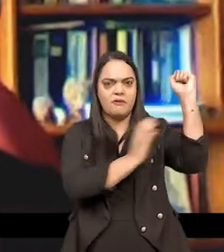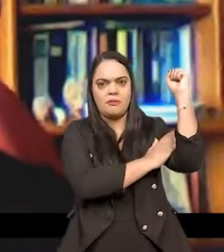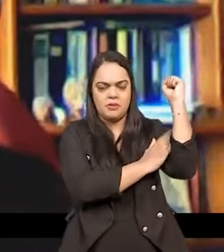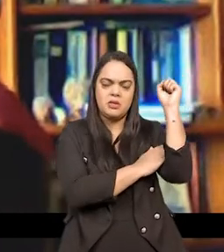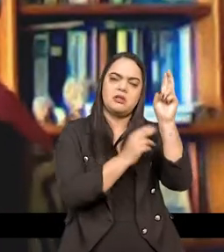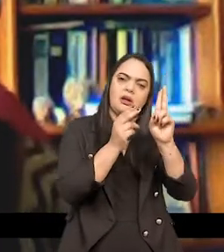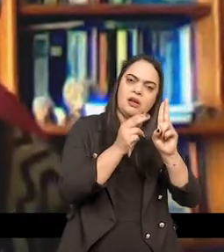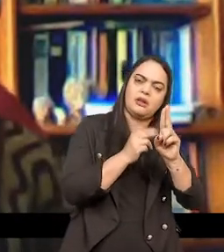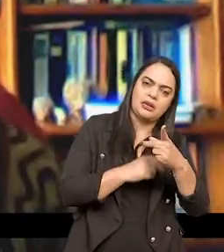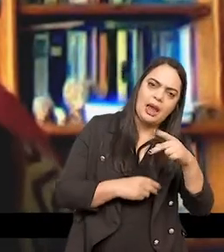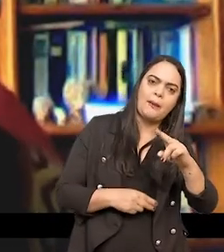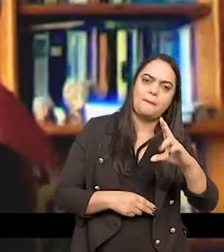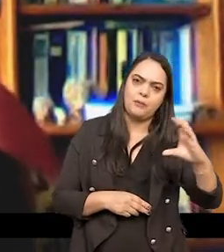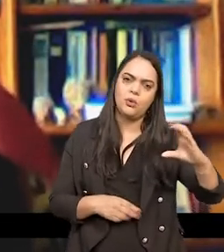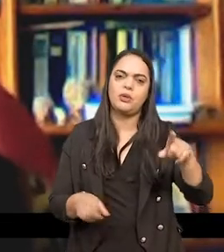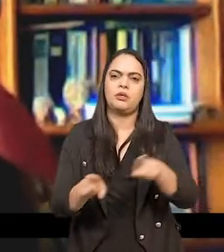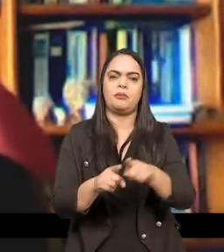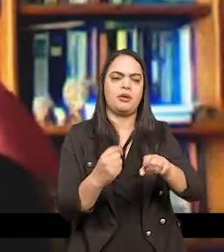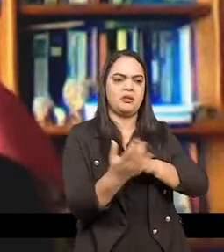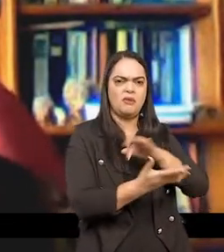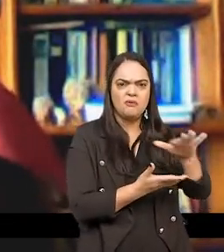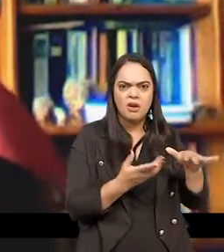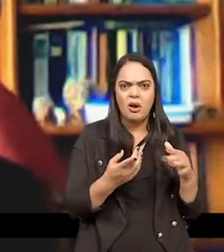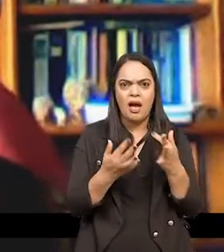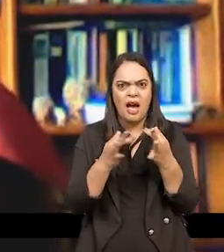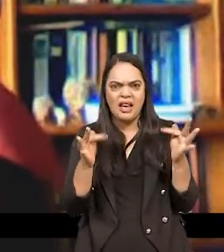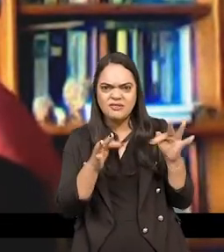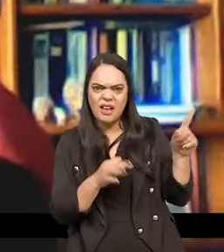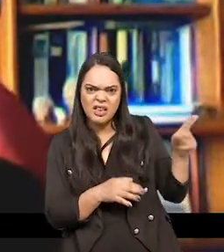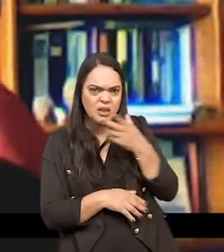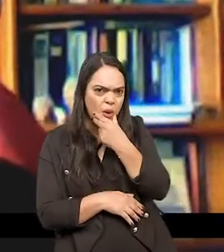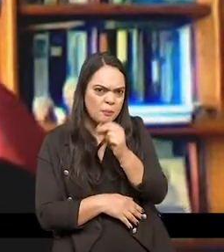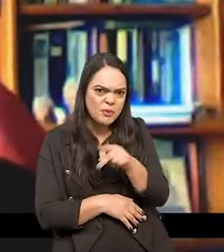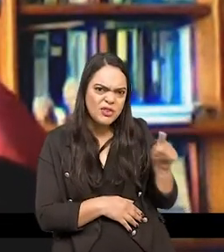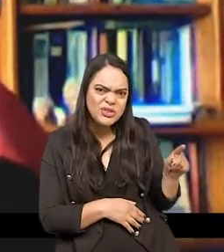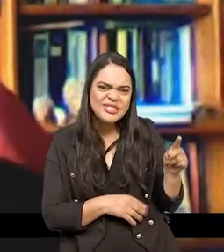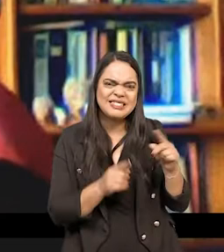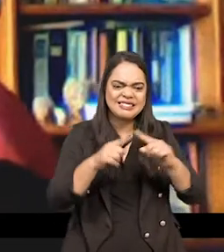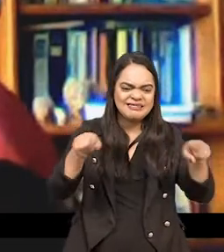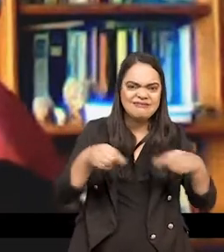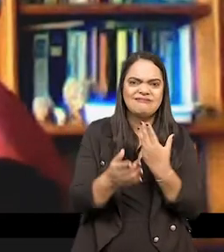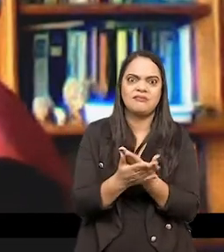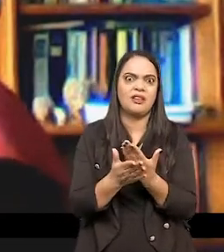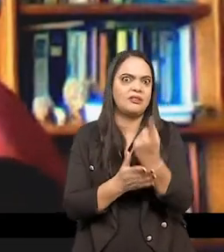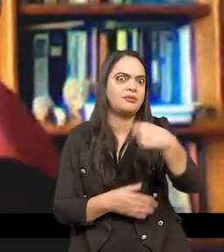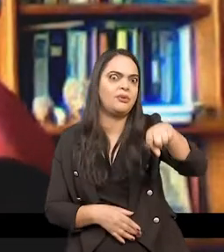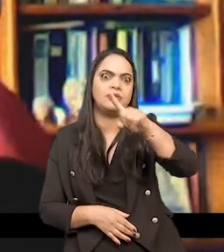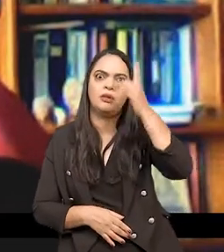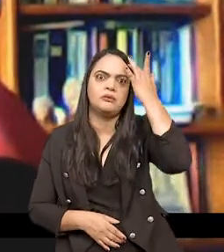As frases que esse cara dizia em sala de aula, vocês não têm ideia, tá? Não têm ideia. Moeda na mão, calcinha no